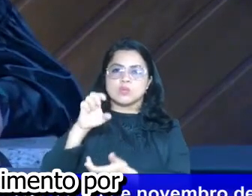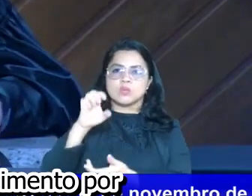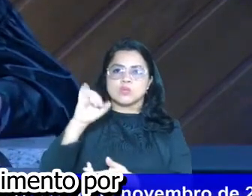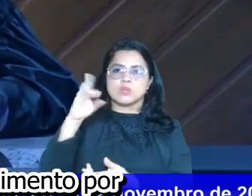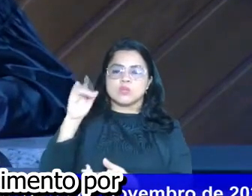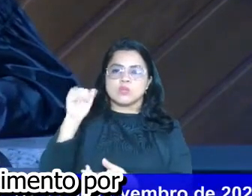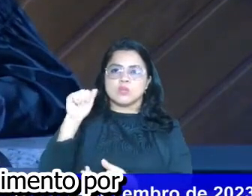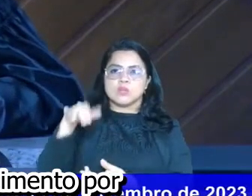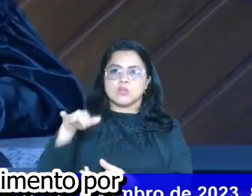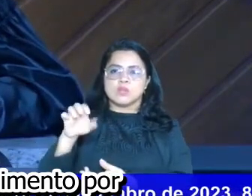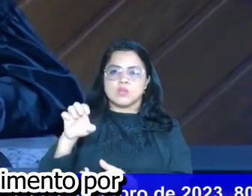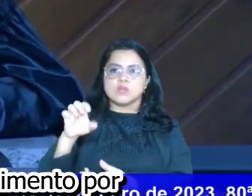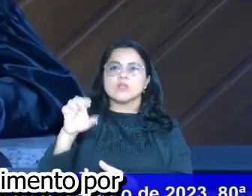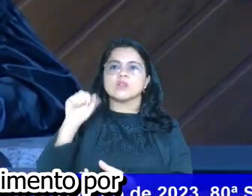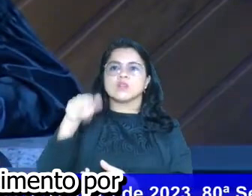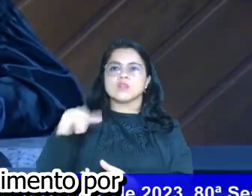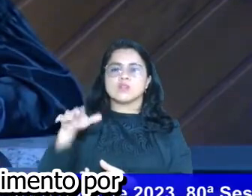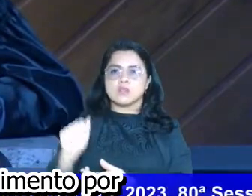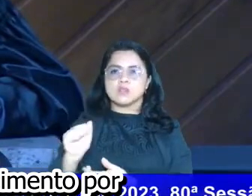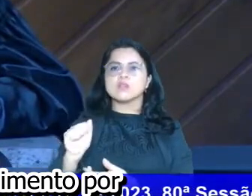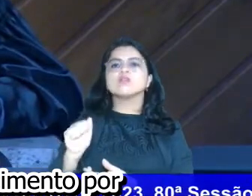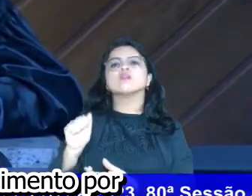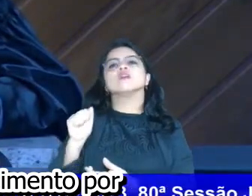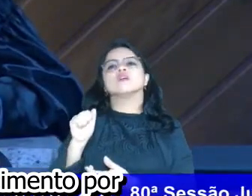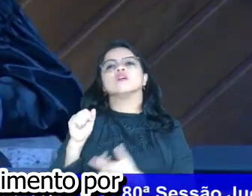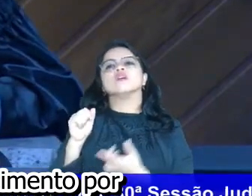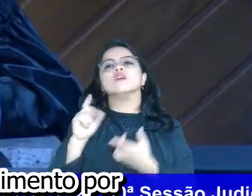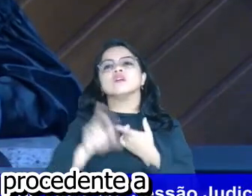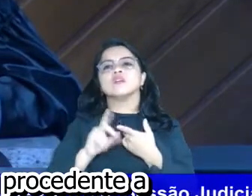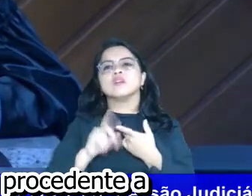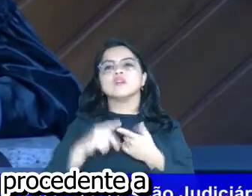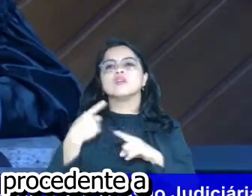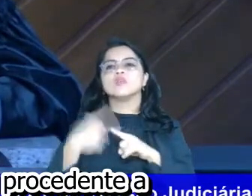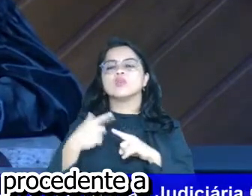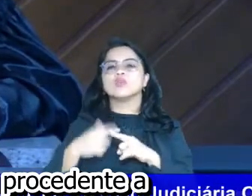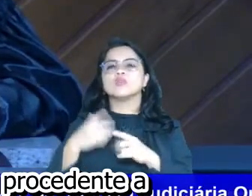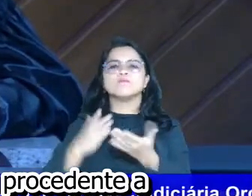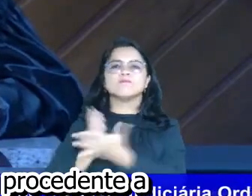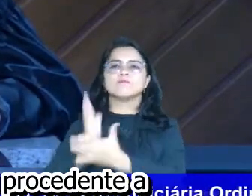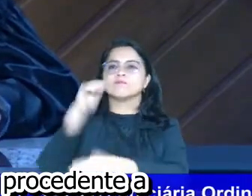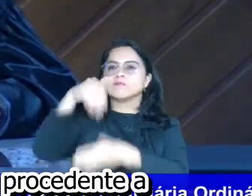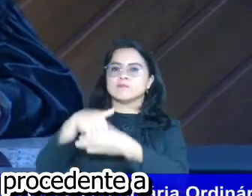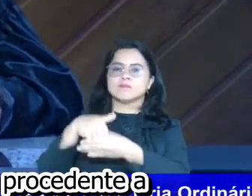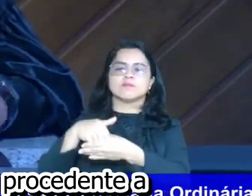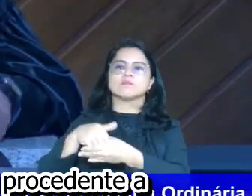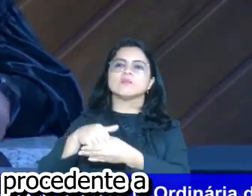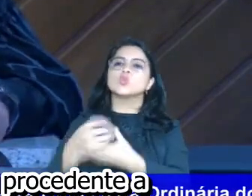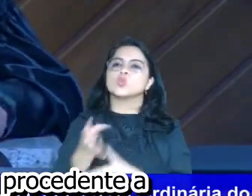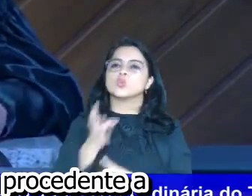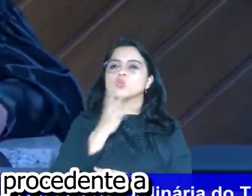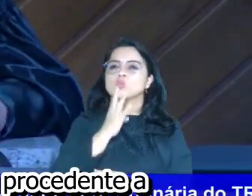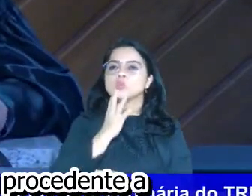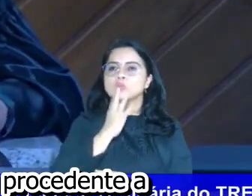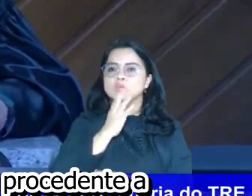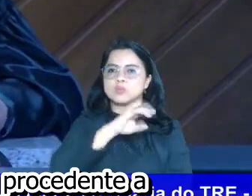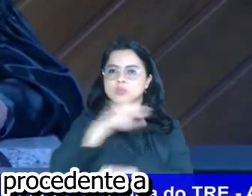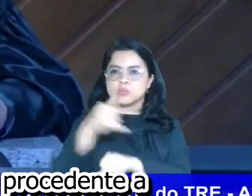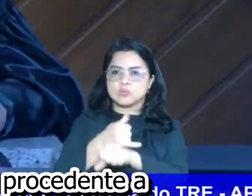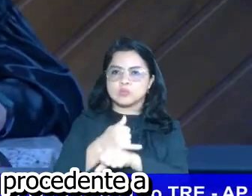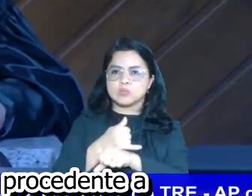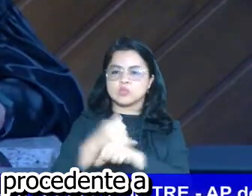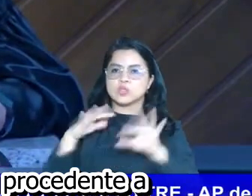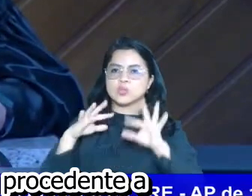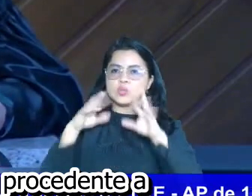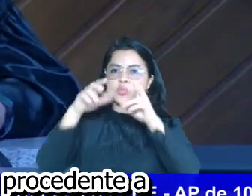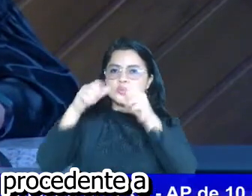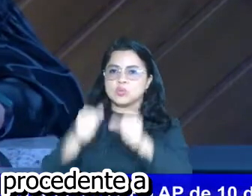Leidiane Barroso Moreira e Ana Zilda da Silva Nascimento por ilegitimidade, conheceu das ações e, no